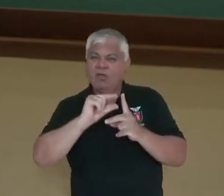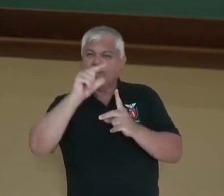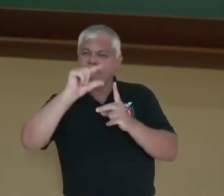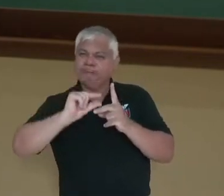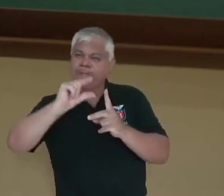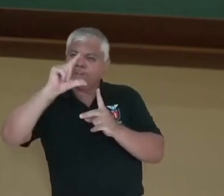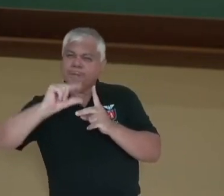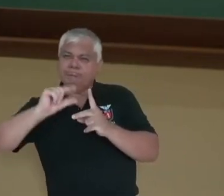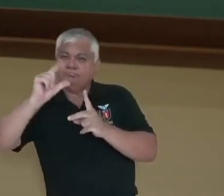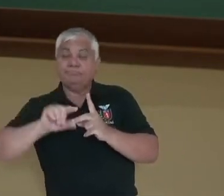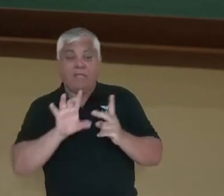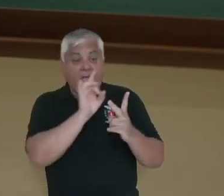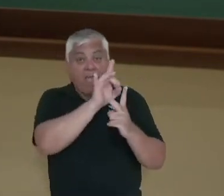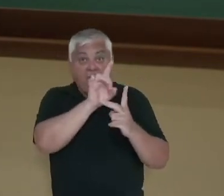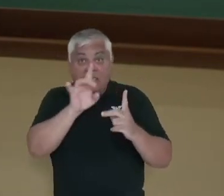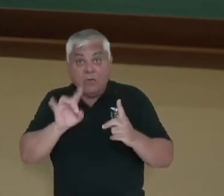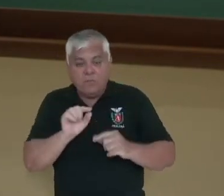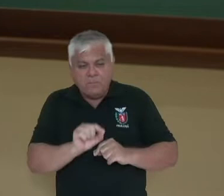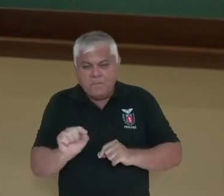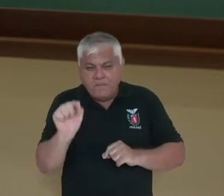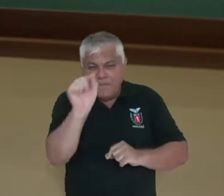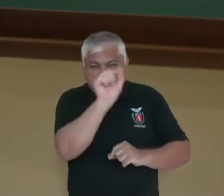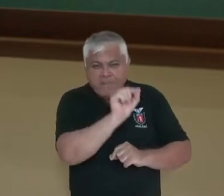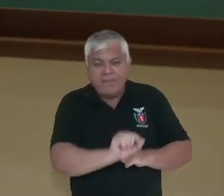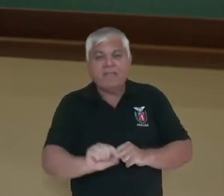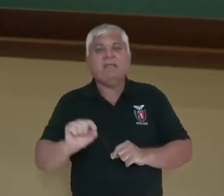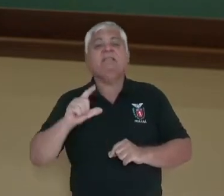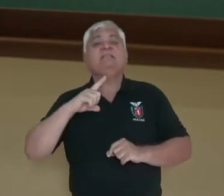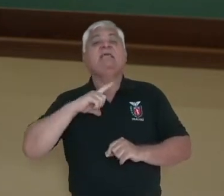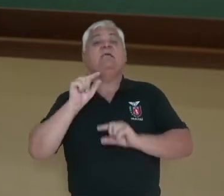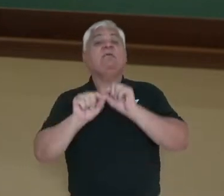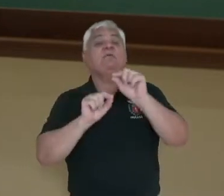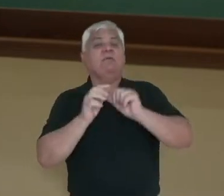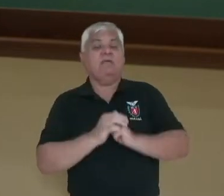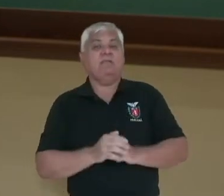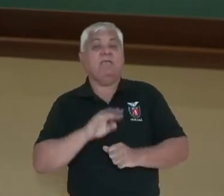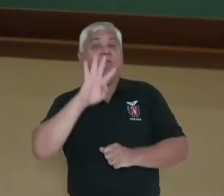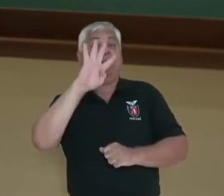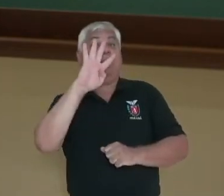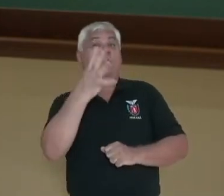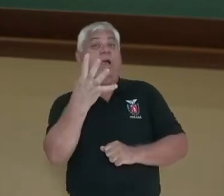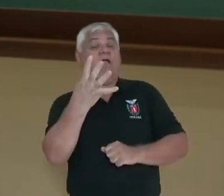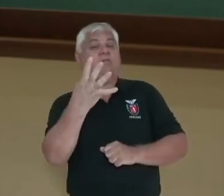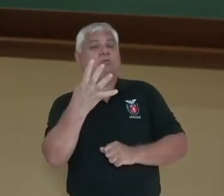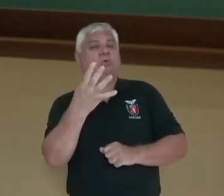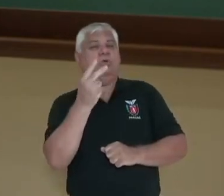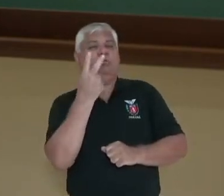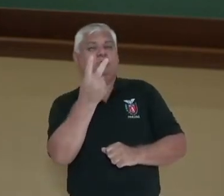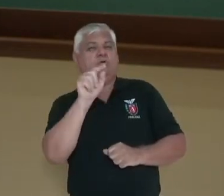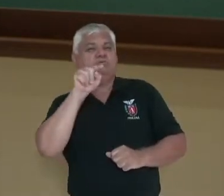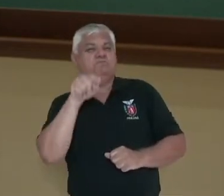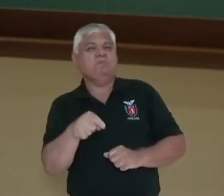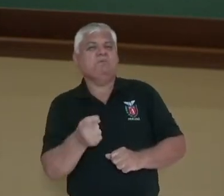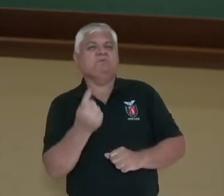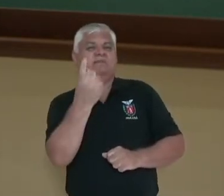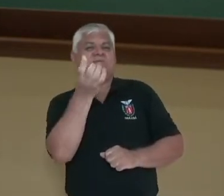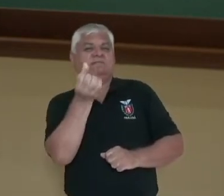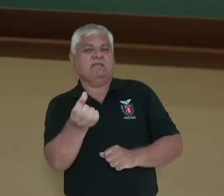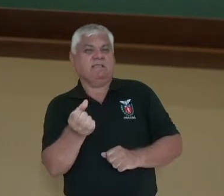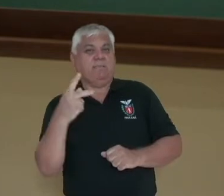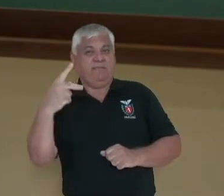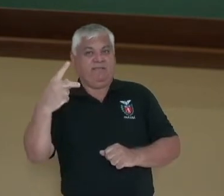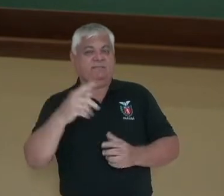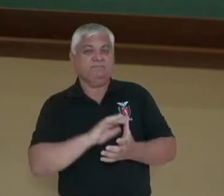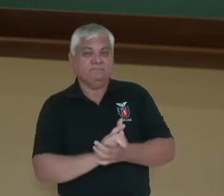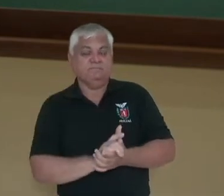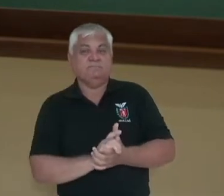cada pixel de 1080p, você tem 4 em 2160p. Então,